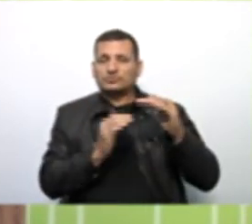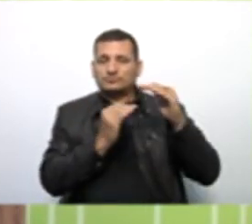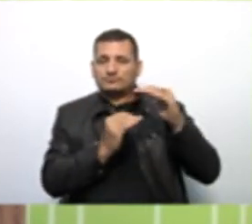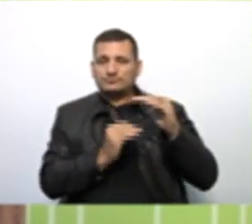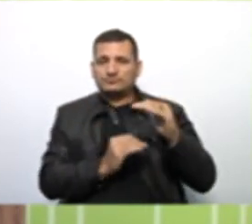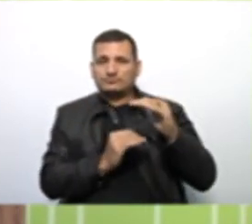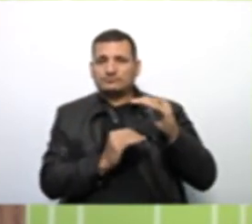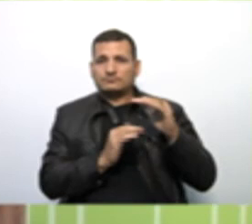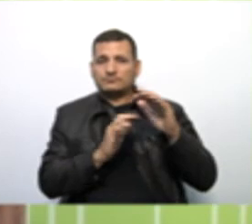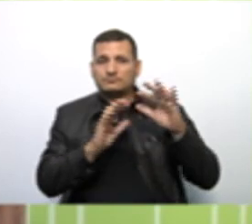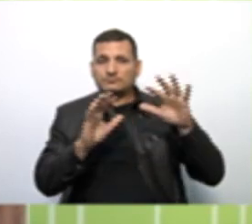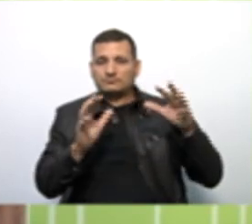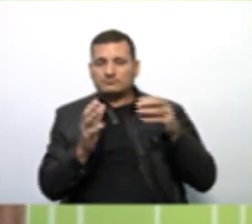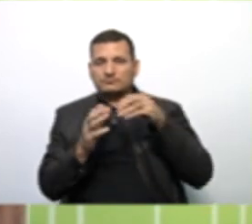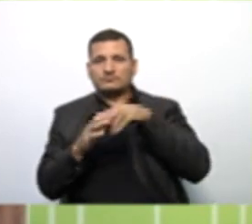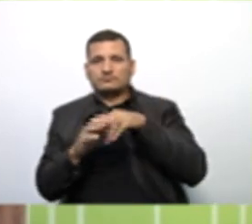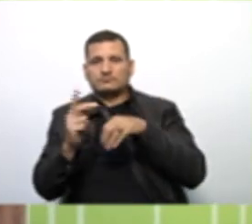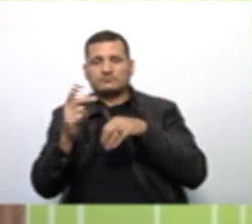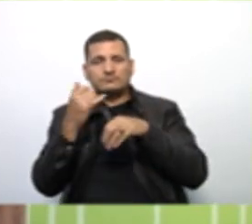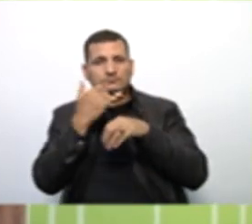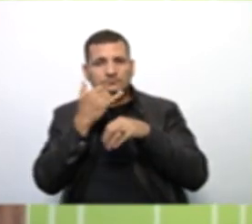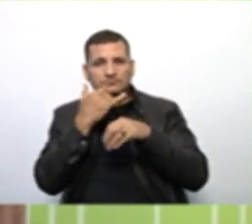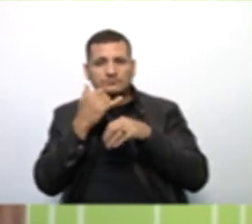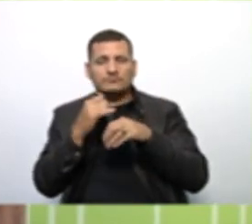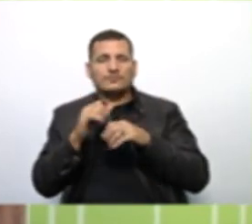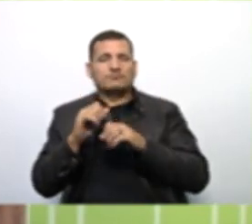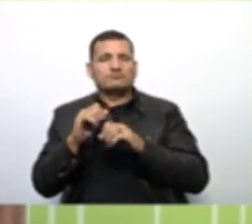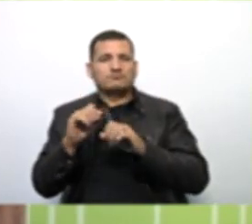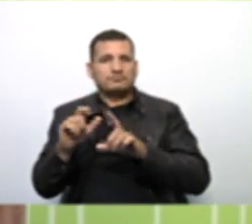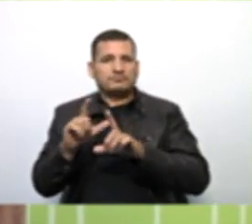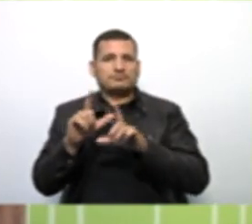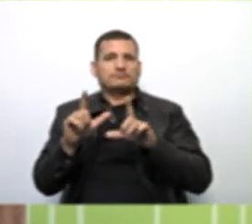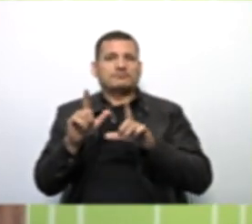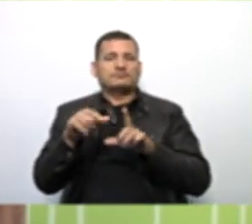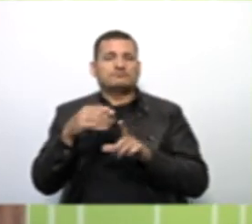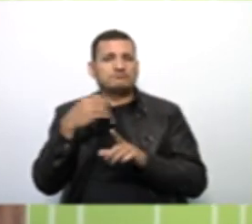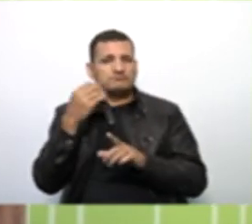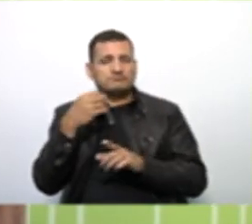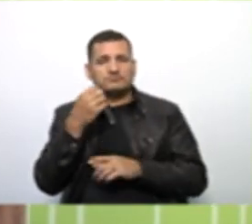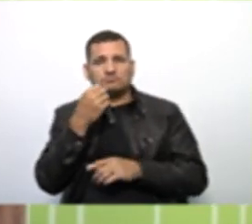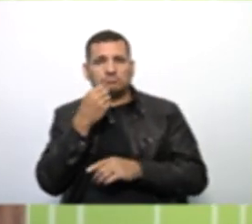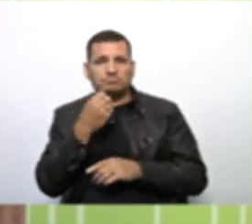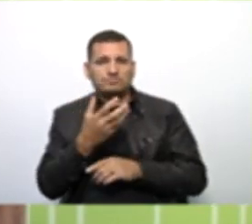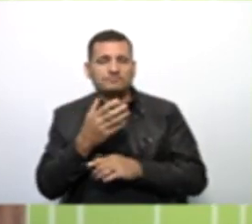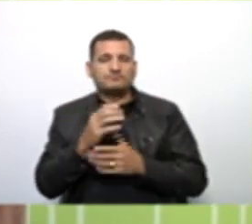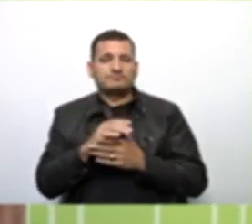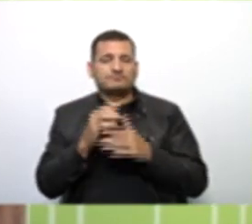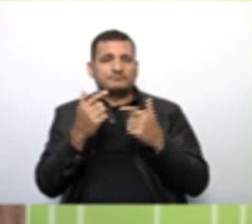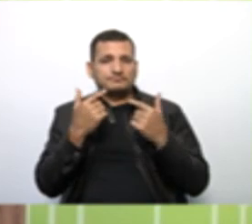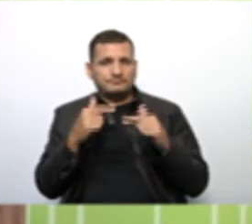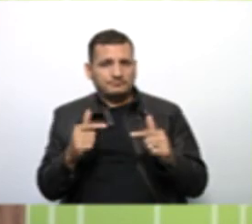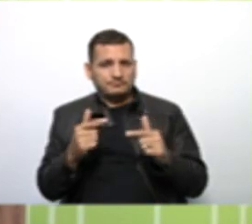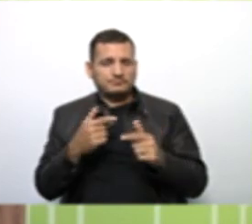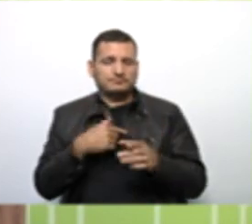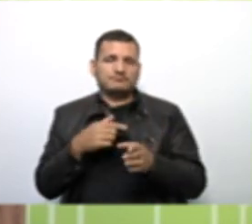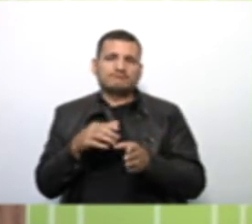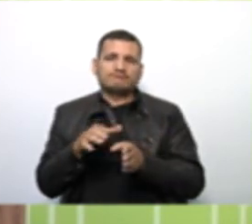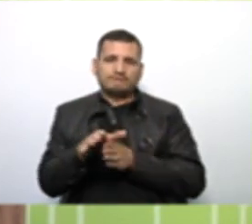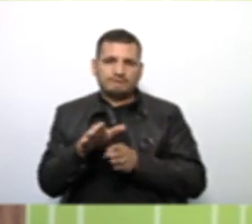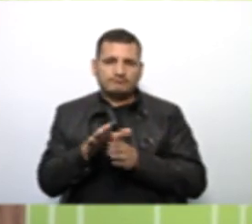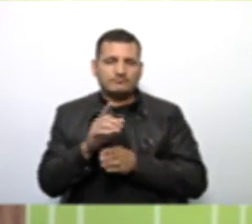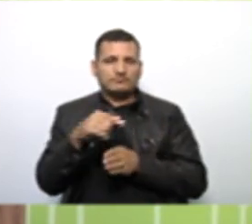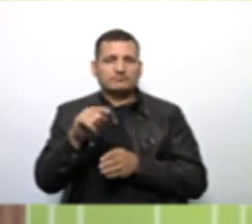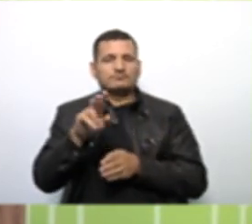dentro do seu celular e rodar através do Kivy Launch. É uma experiência muito boa essa linguagem. Eu recomendo